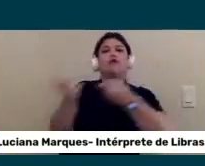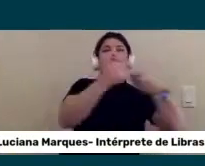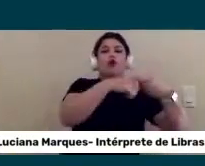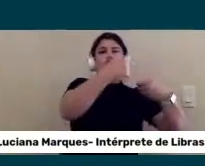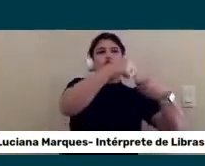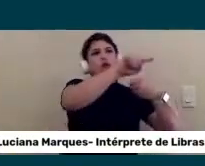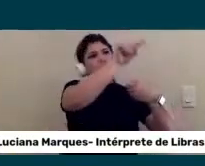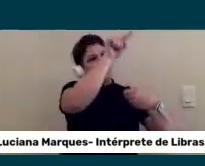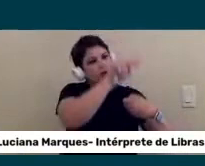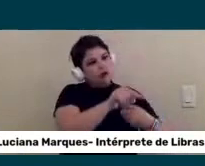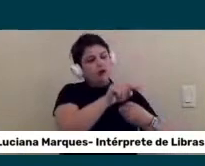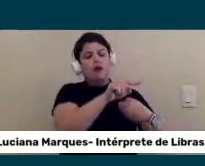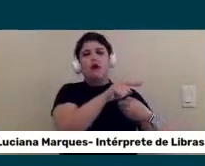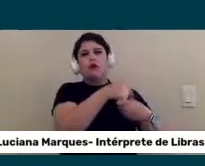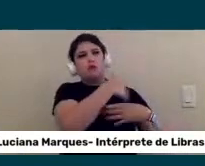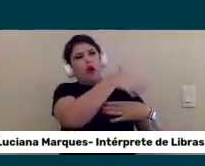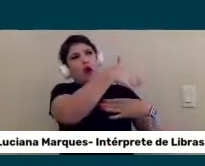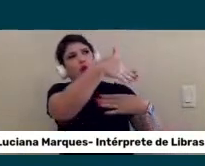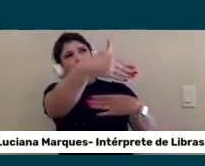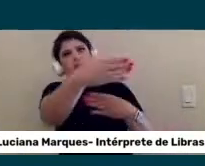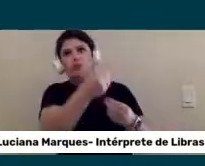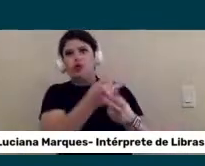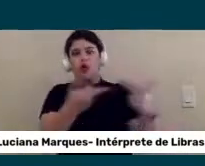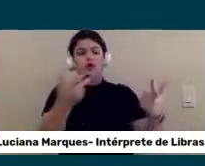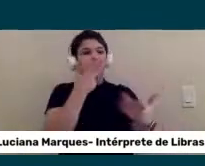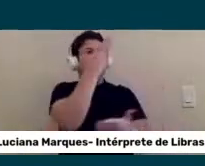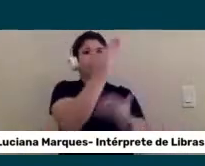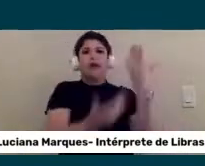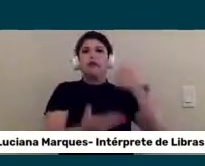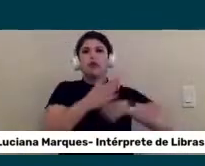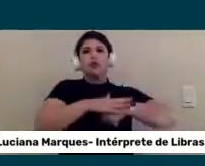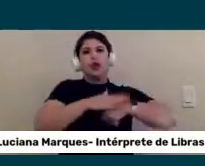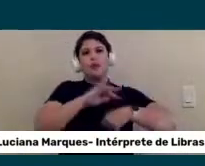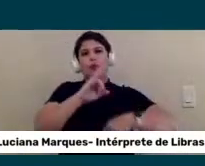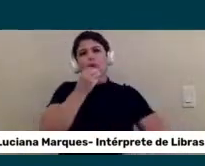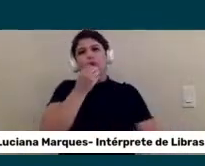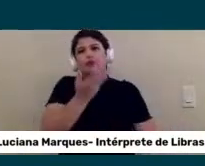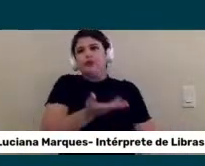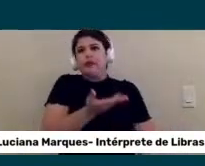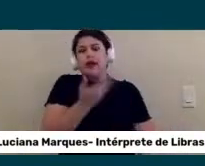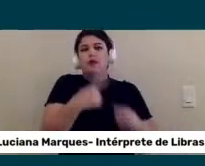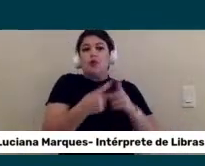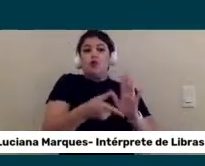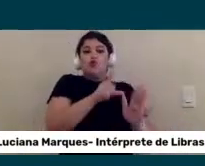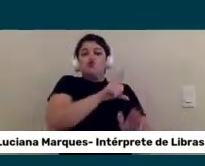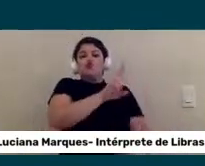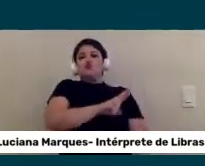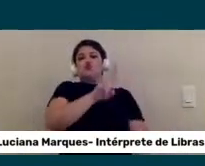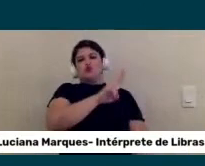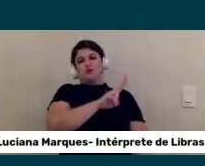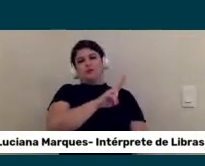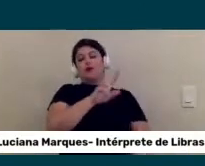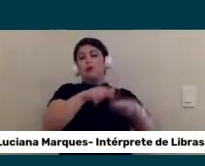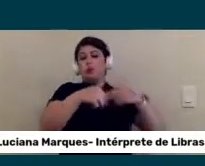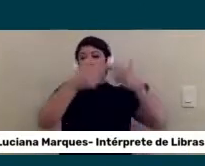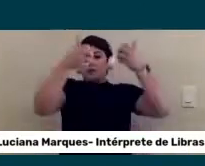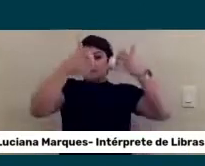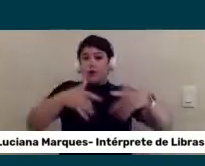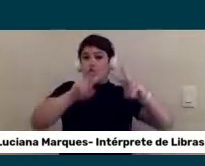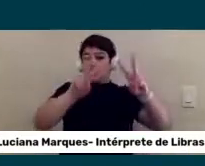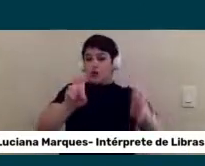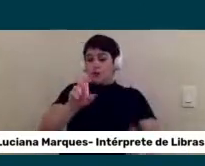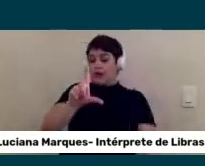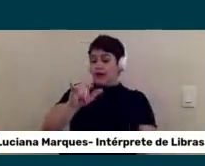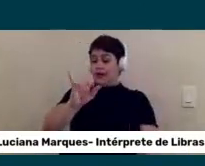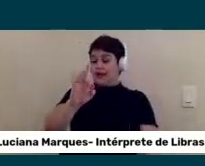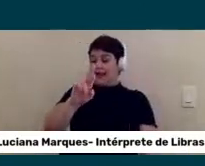muita coisa já aconteceu e provavelmente você já perdeu a oportunidade de usá-la. Então, quando eu falo de literacia de dados e eu